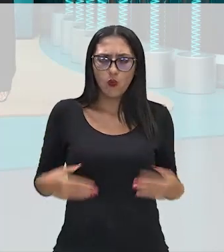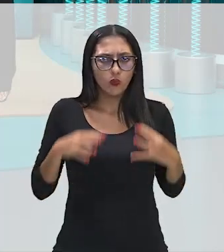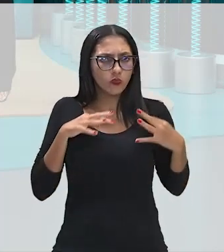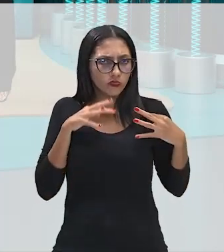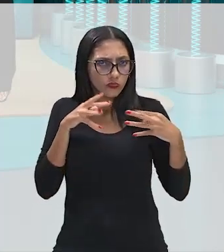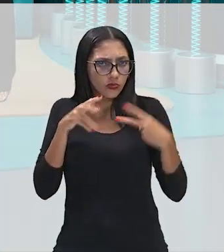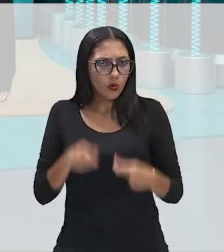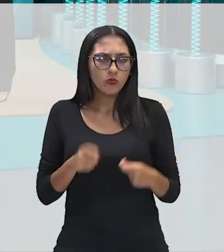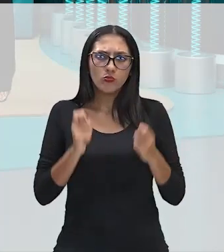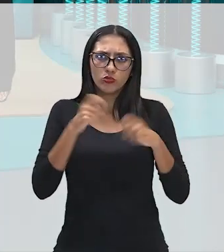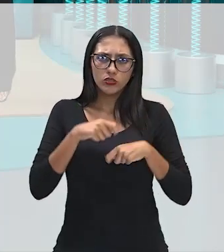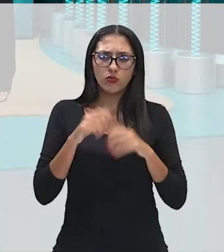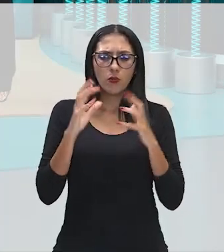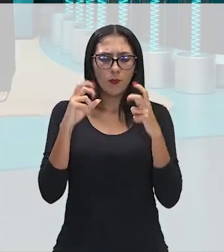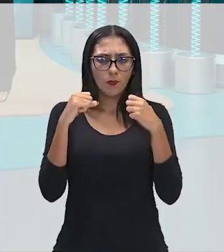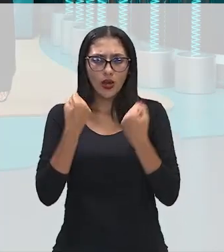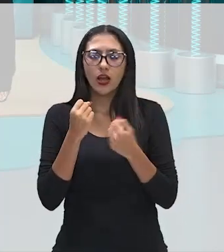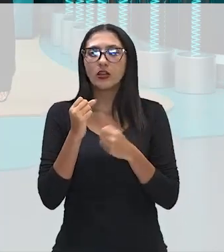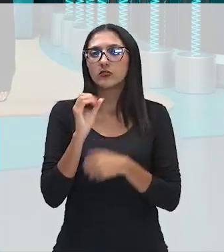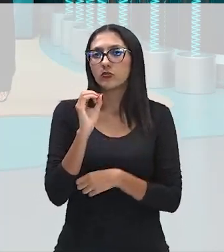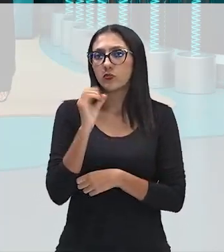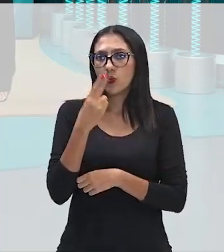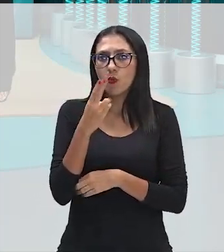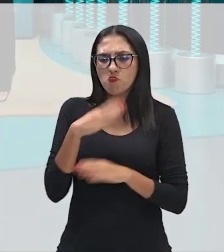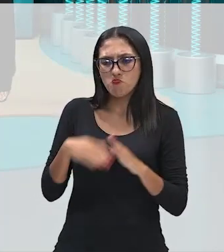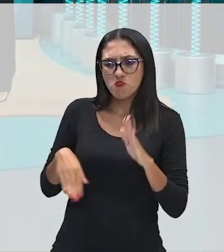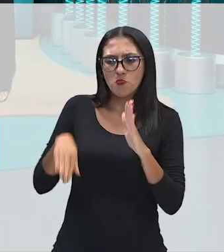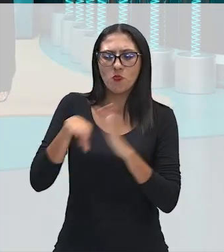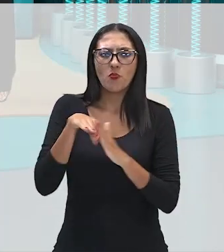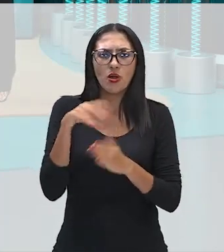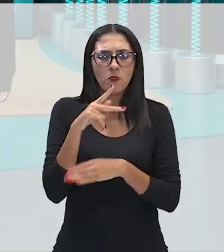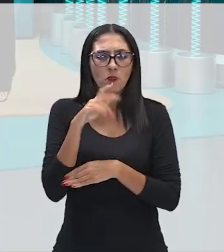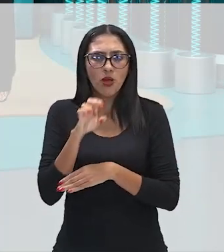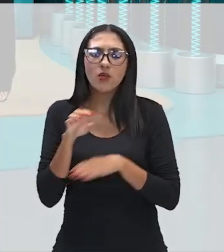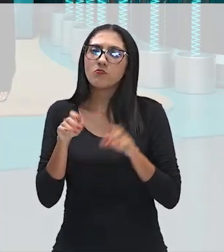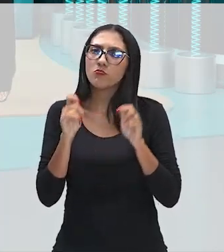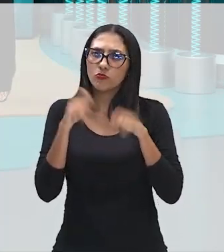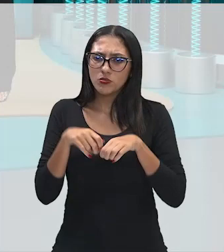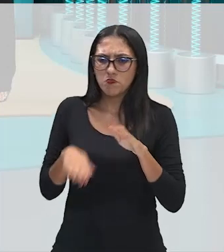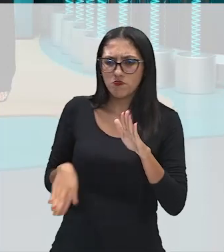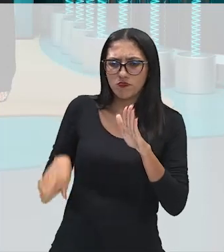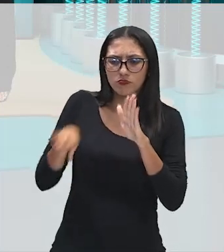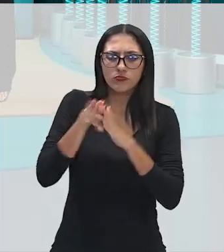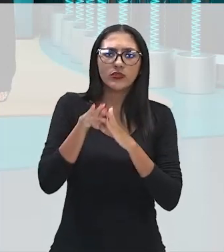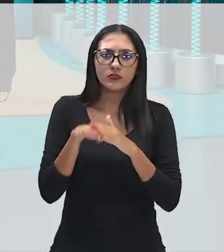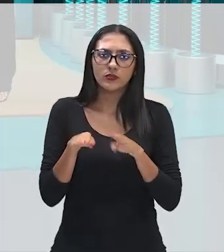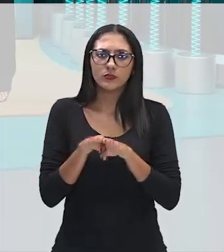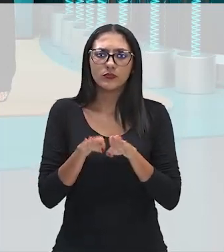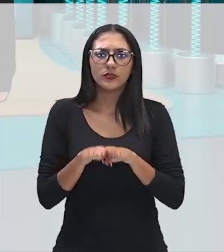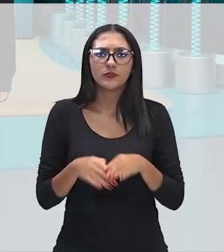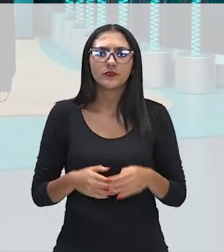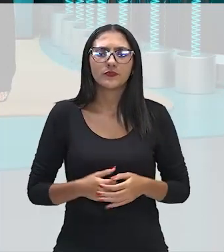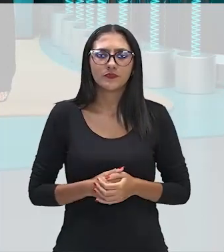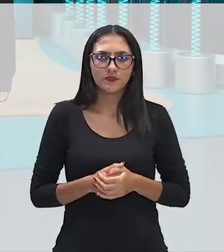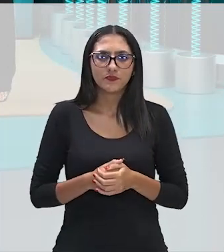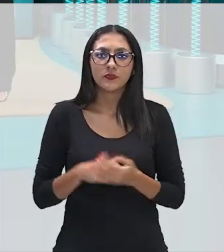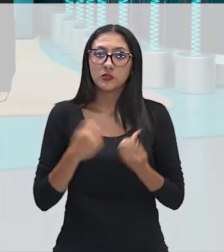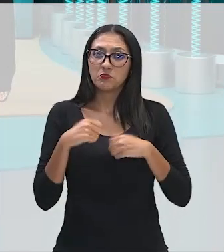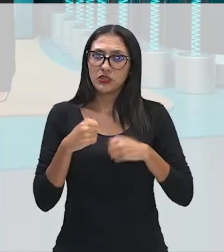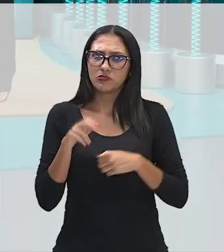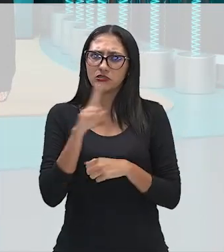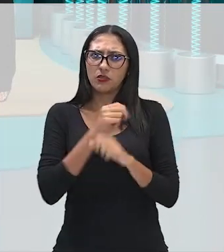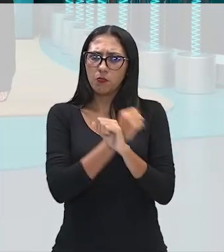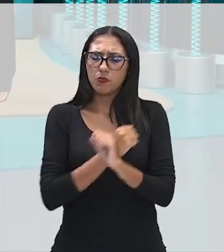Os pés, para fazer os golpes. Ó. Observem esses implementos também de proteção, porque esses golpes eles são